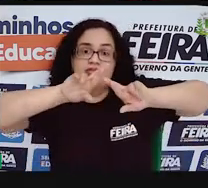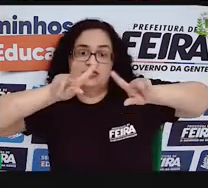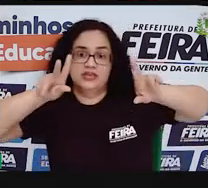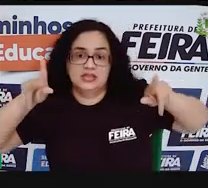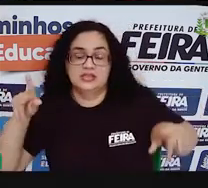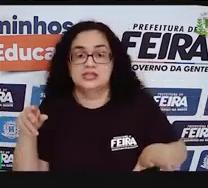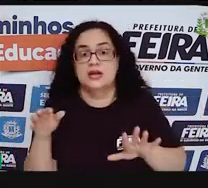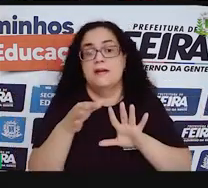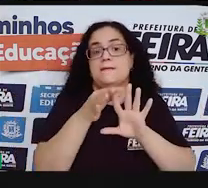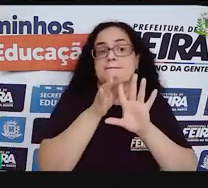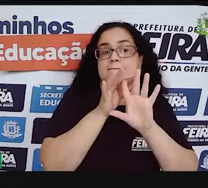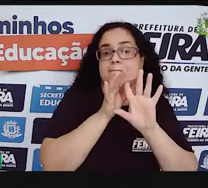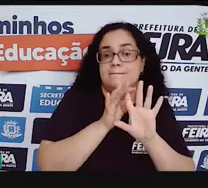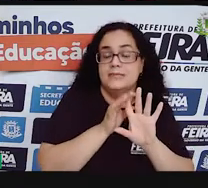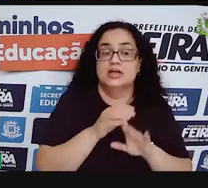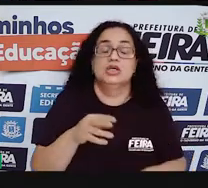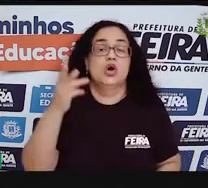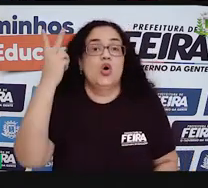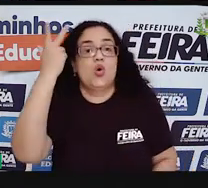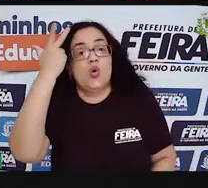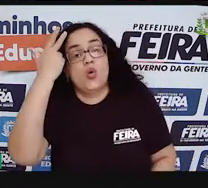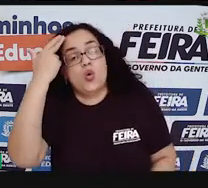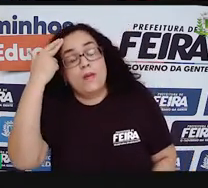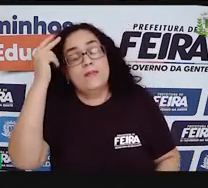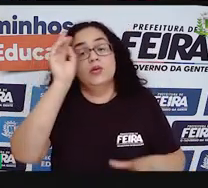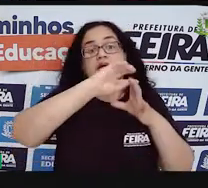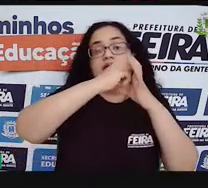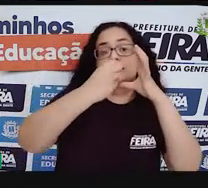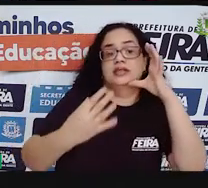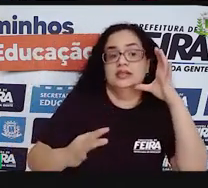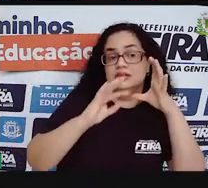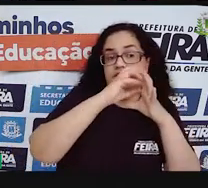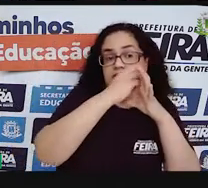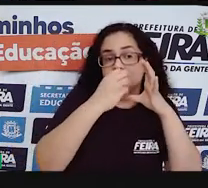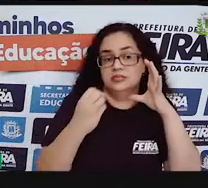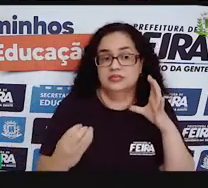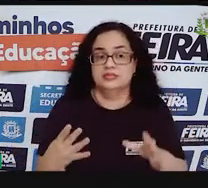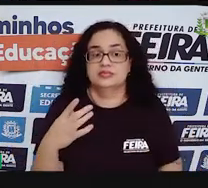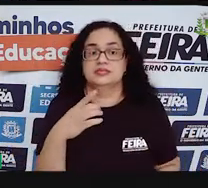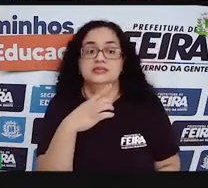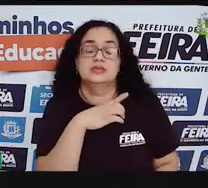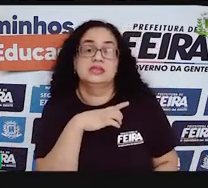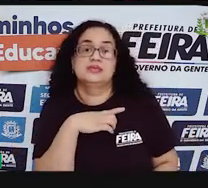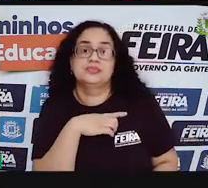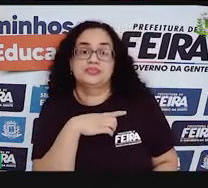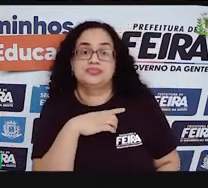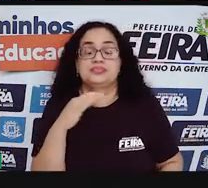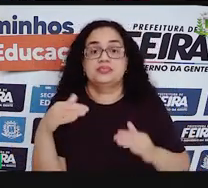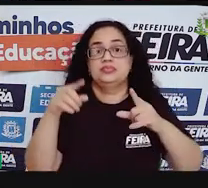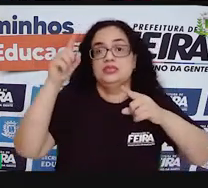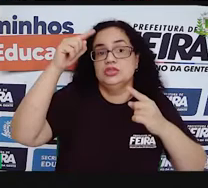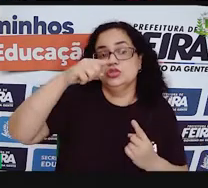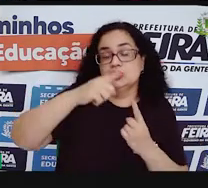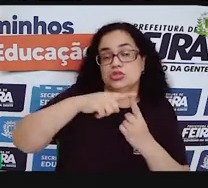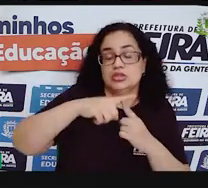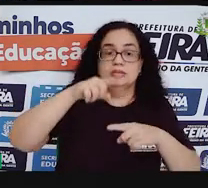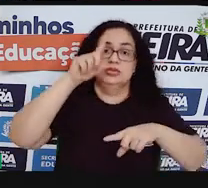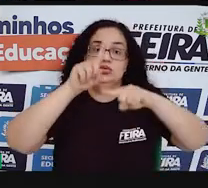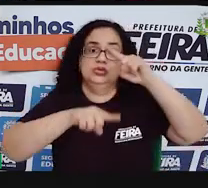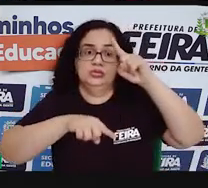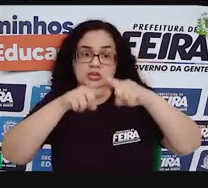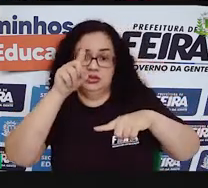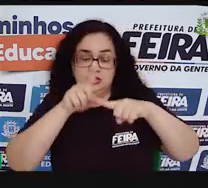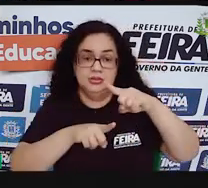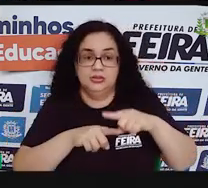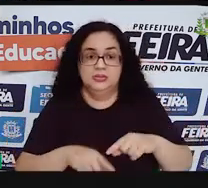de materiais em comum e existem características que são de determinado tipo de